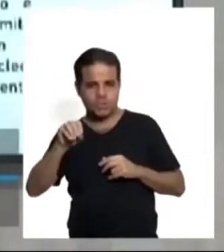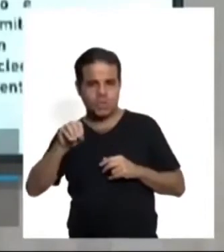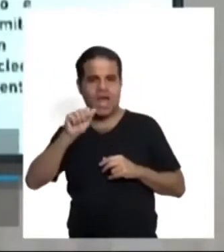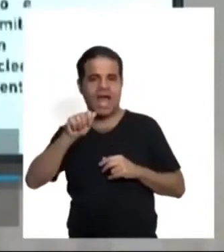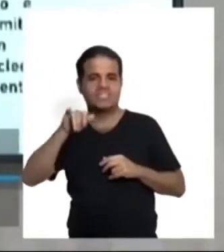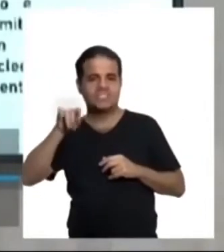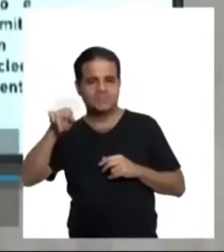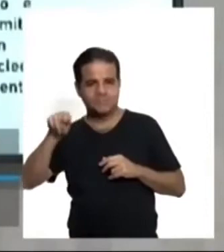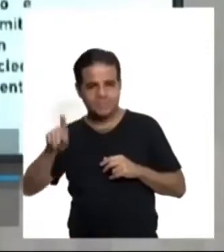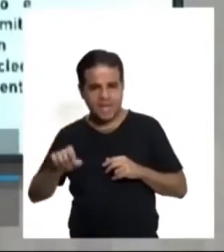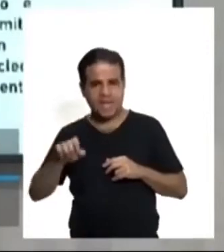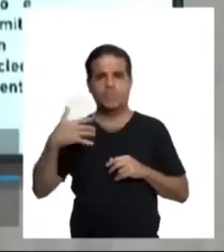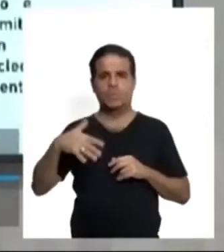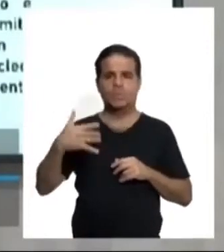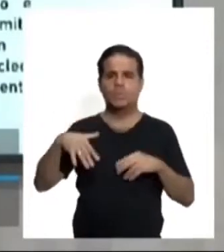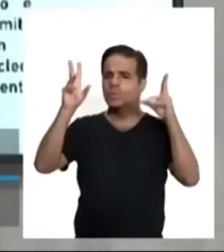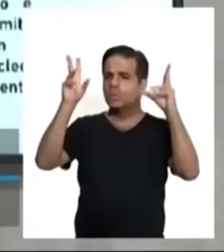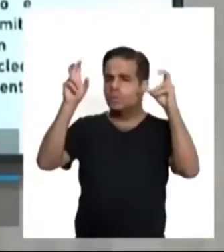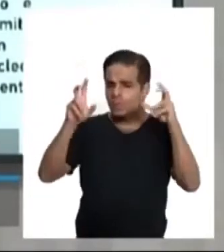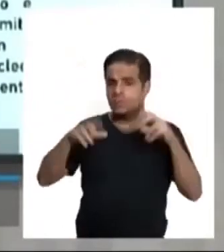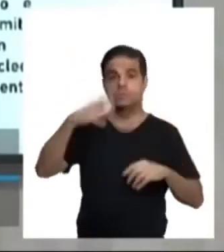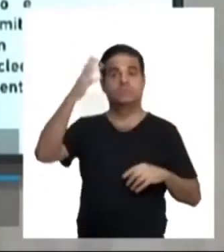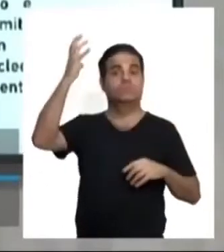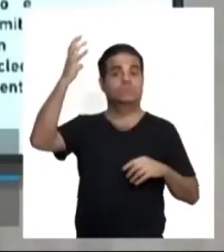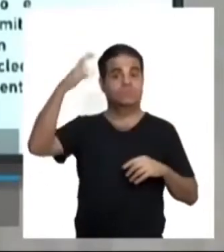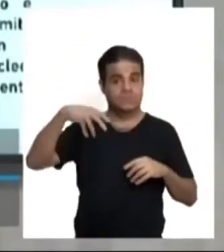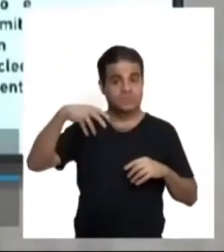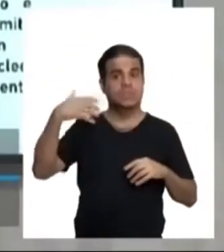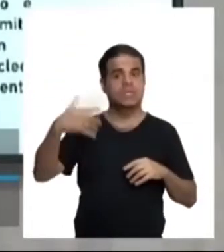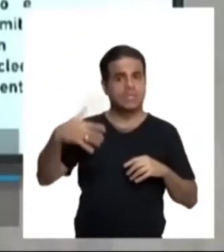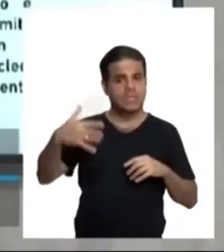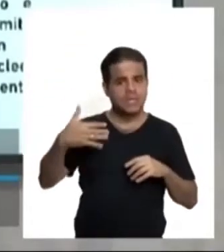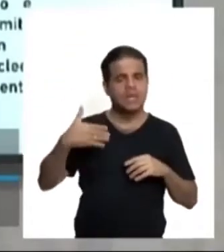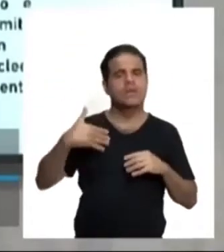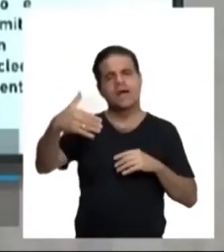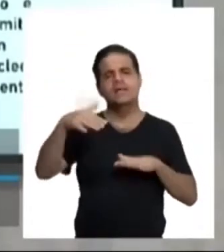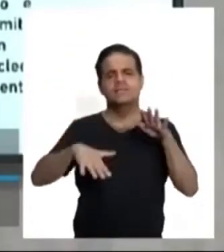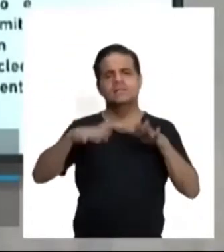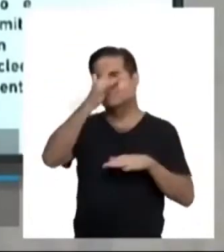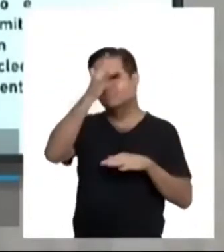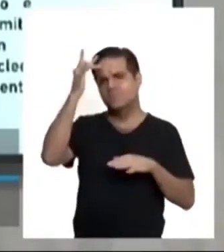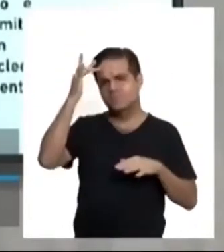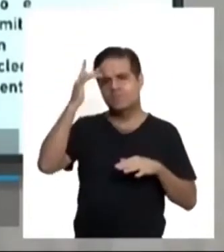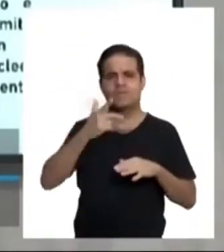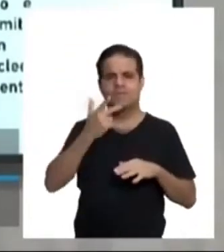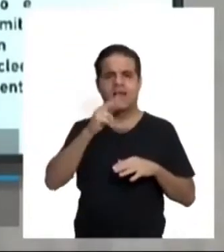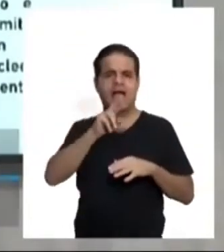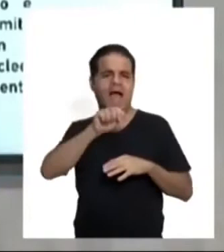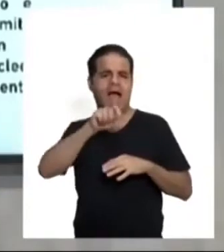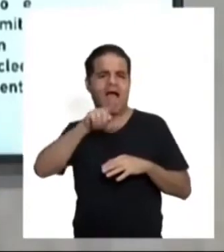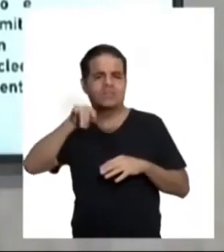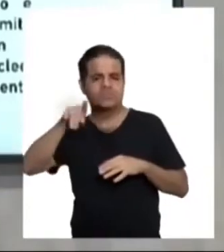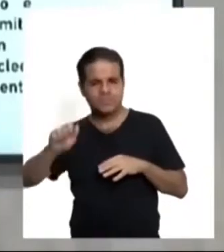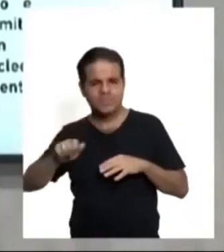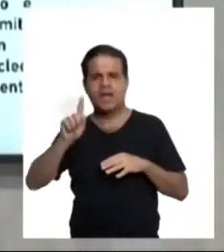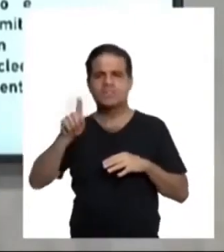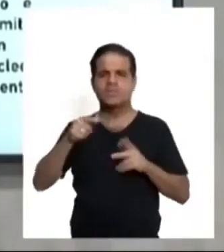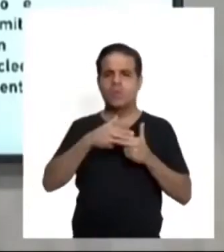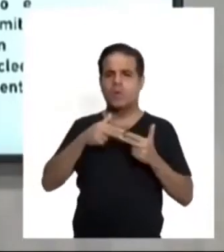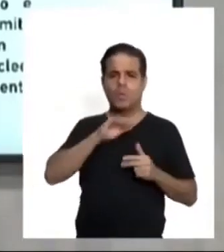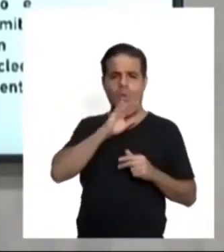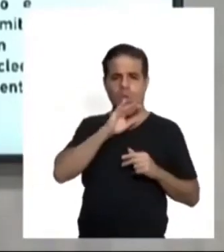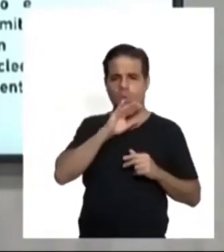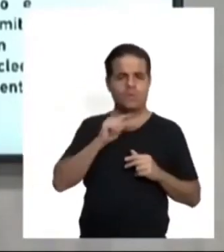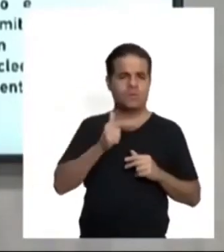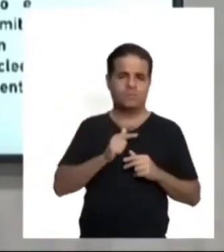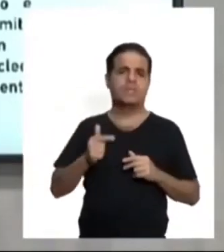né? Um assunto muito, muito sério. É lógico que às vezes as pessoas falam que radioatividade é só coisa ruim. Não, tem a coisa